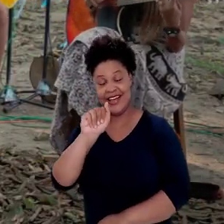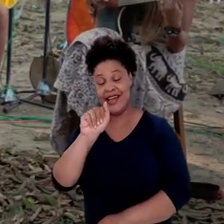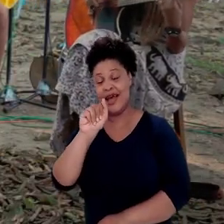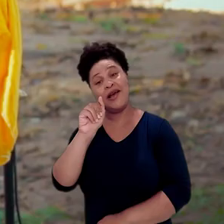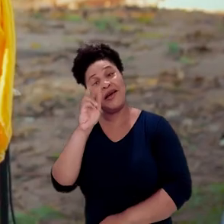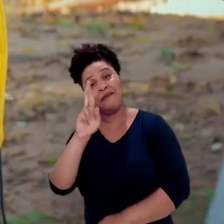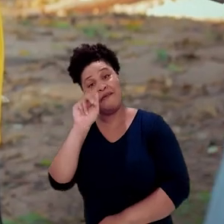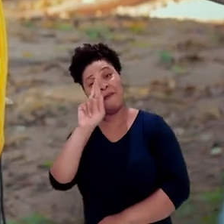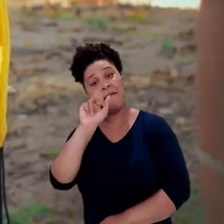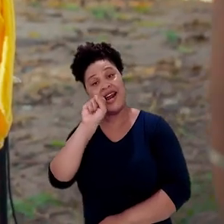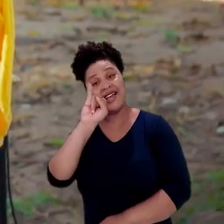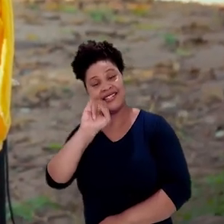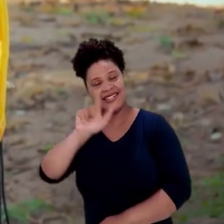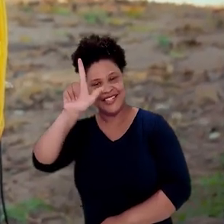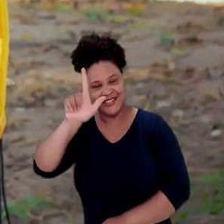Isadora Brasil.